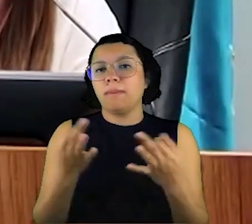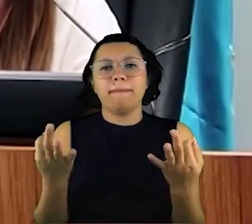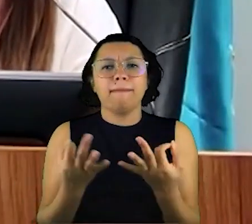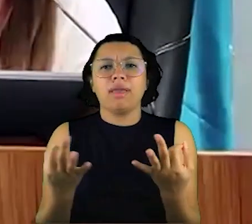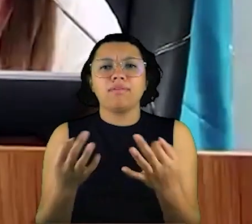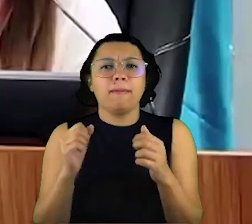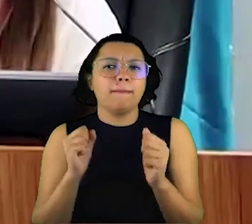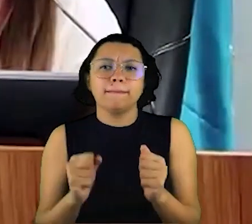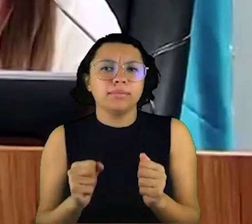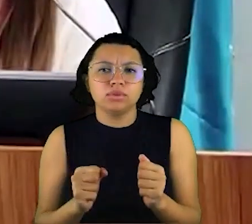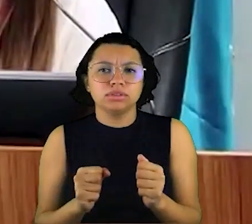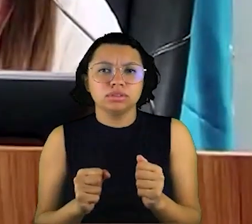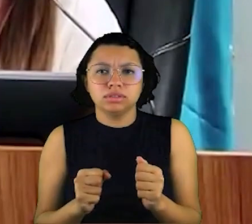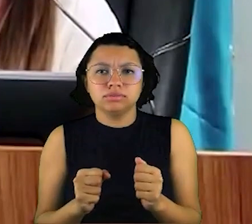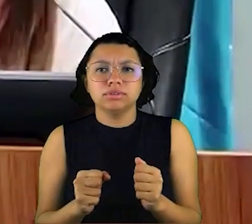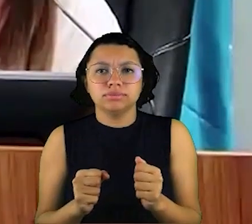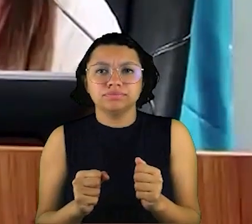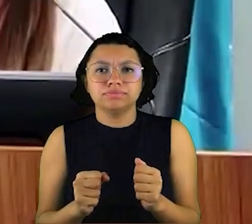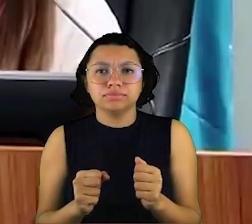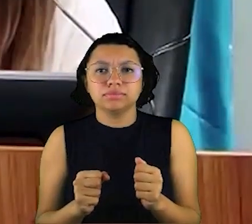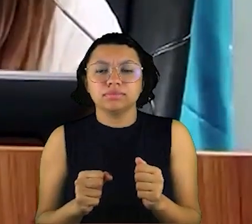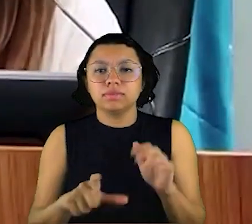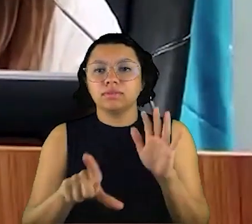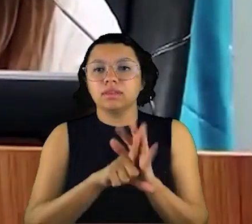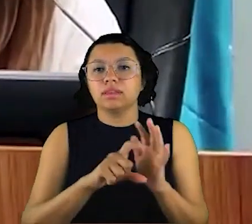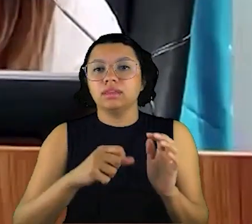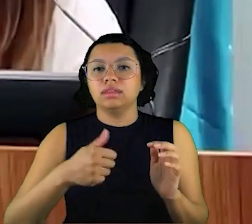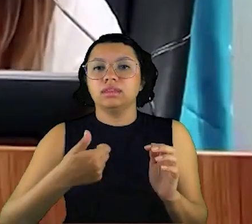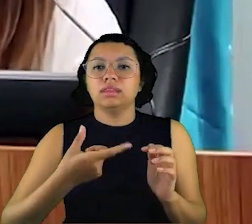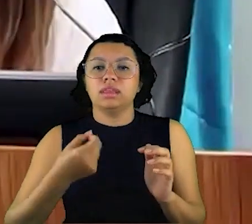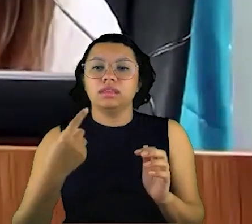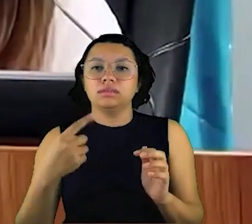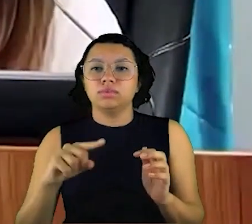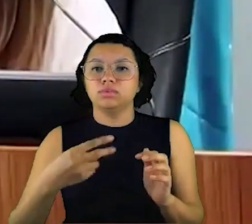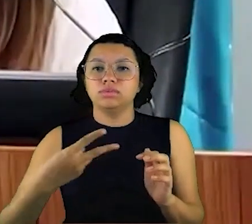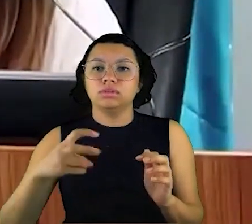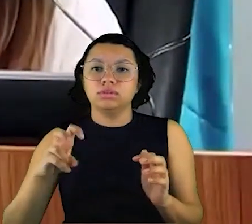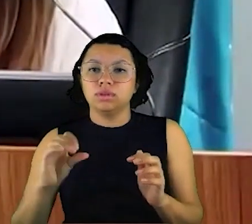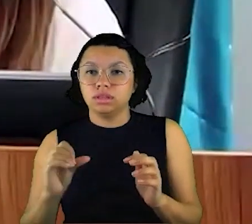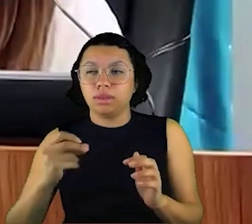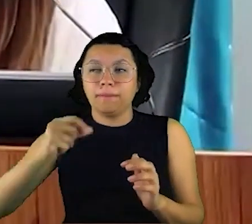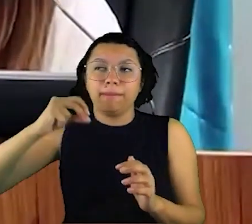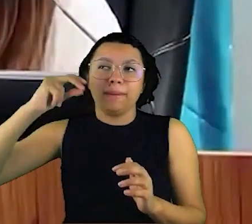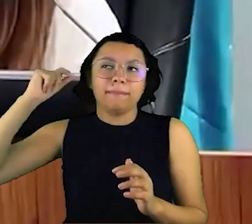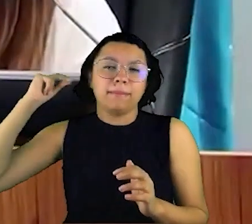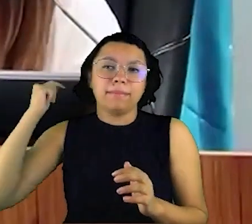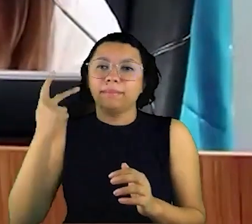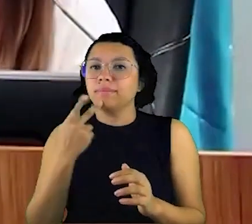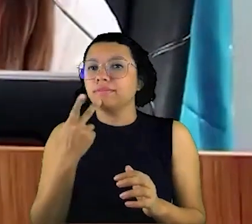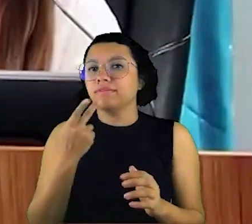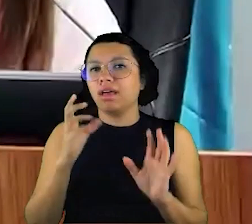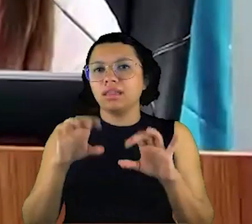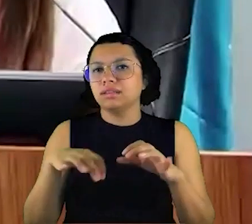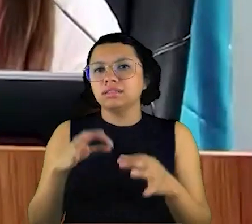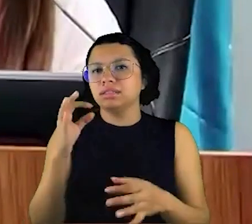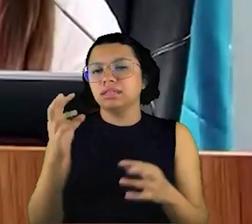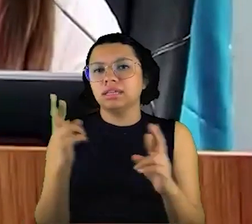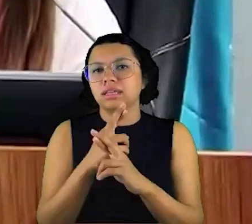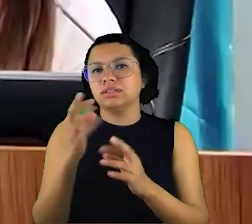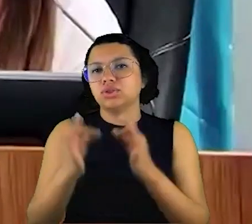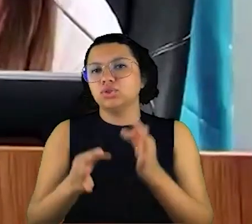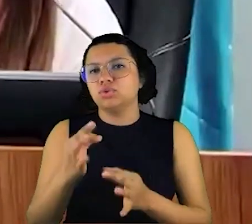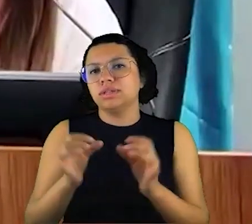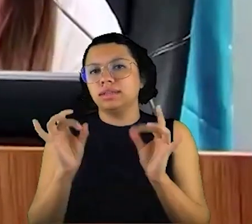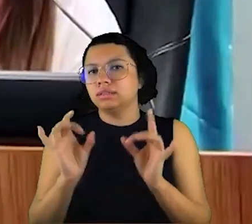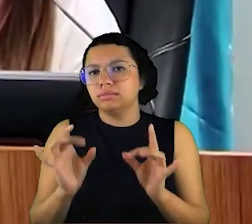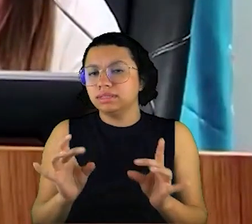possível transigir. A Lei 10.259 prevê isso desde sempre para os juizados especiais. A